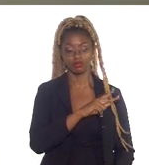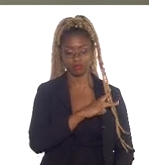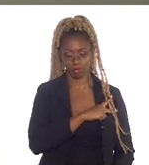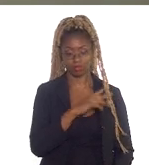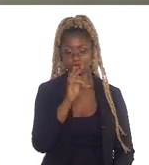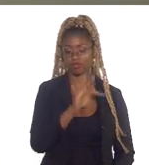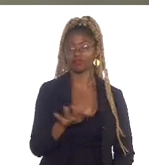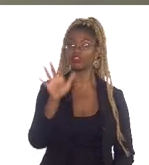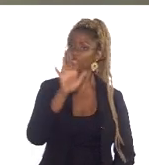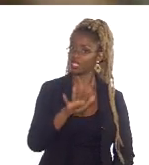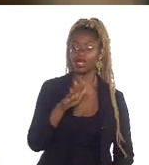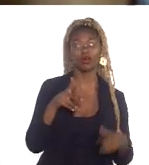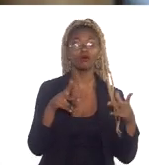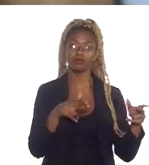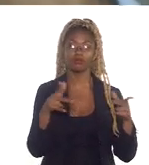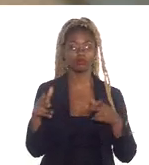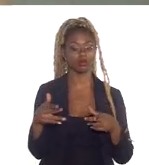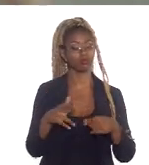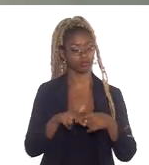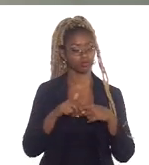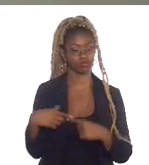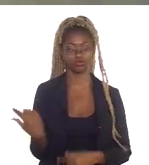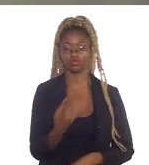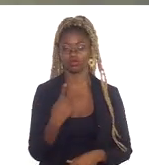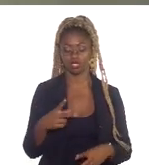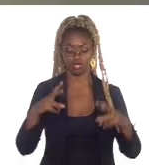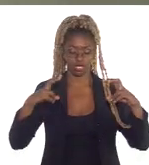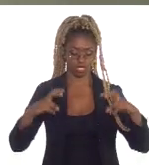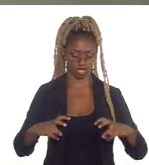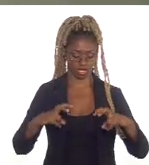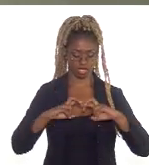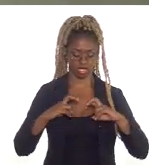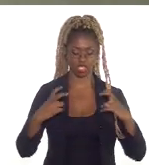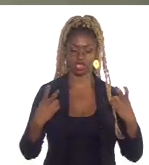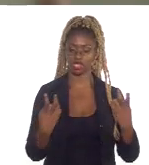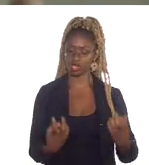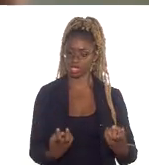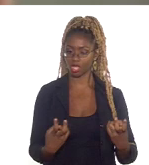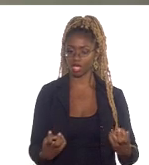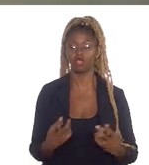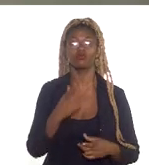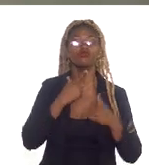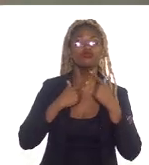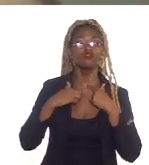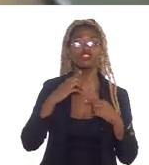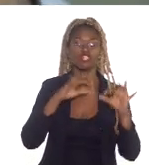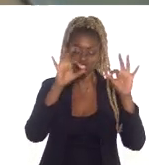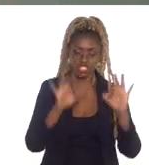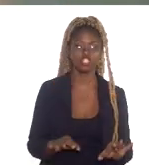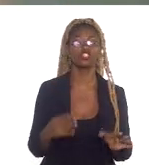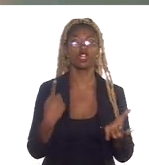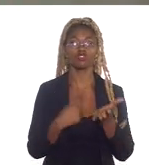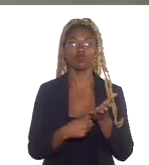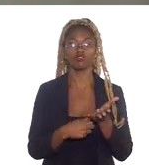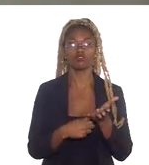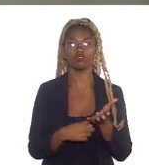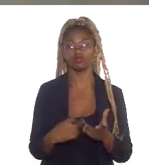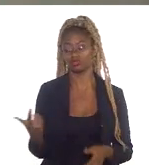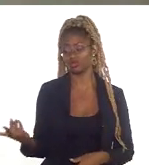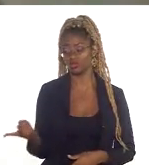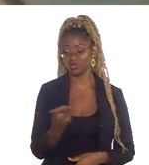Federal. Por isso, a gente está aqui assentado na boa vontade de dar certo. Então, todos os dois